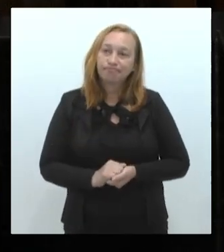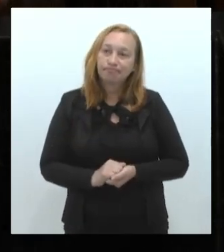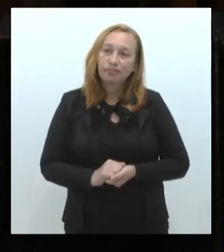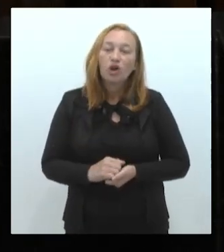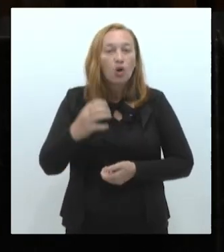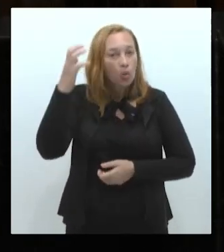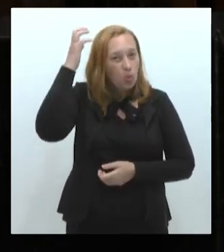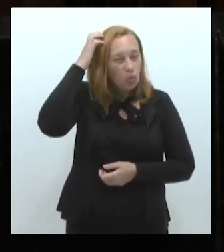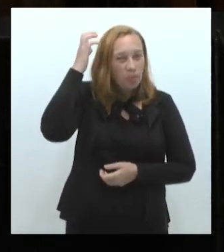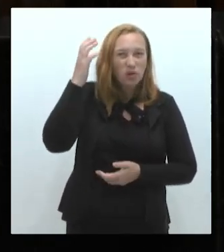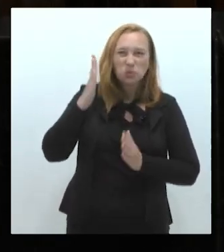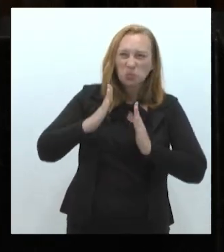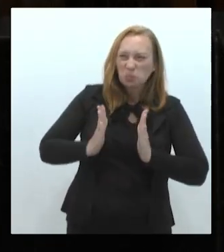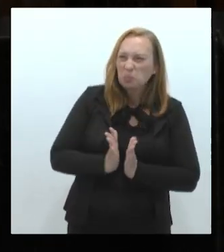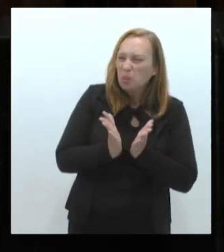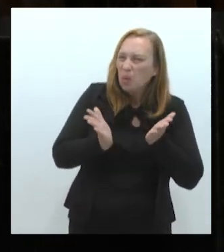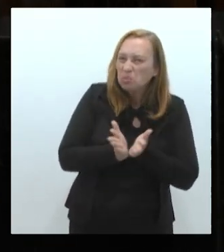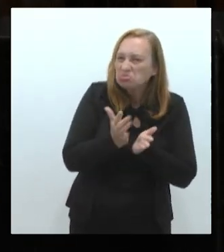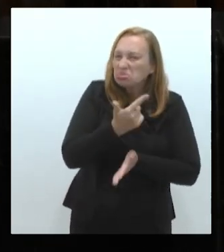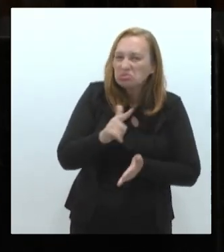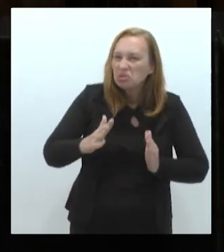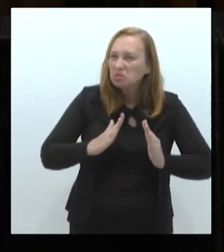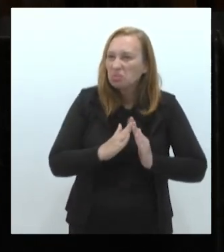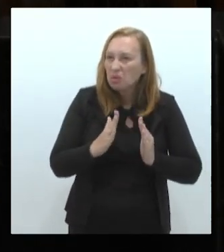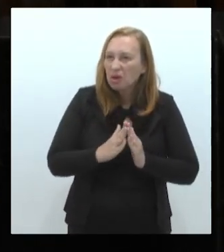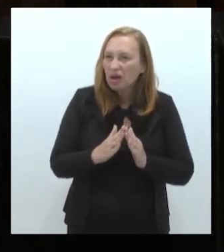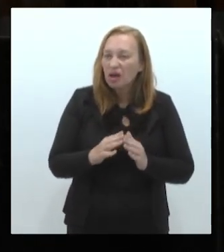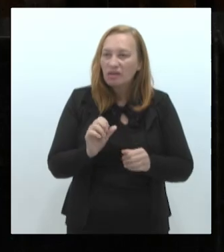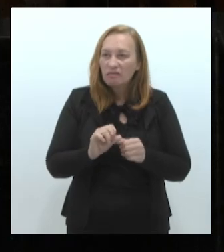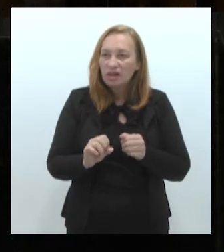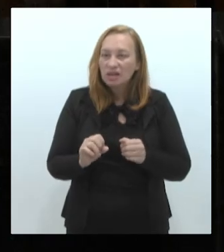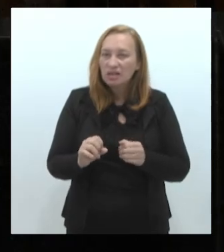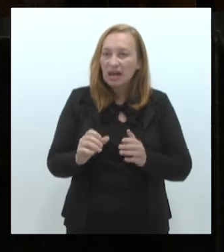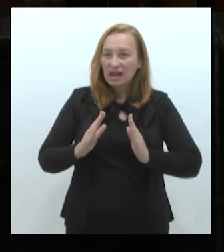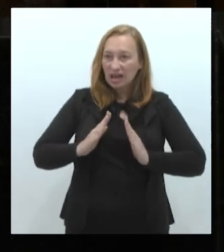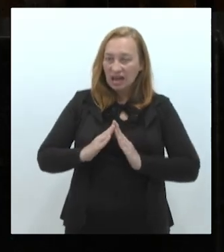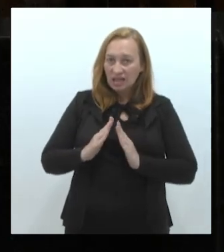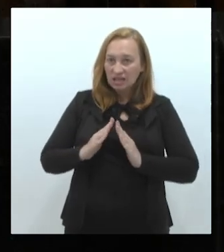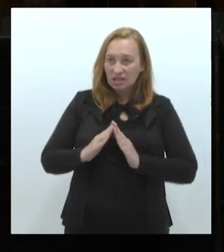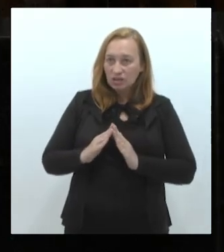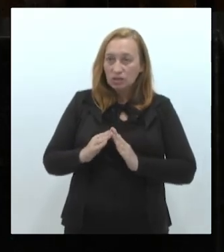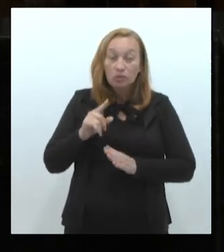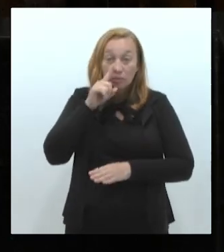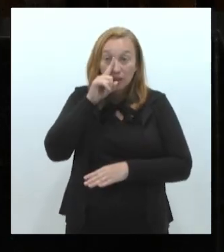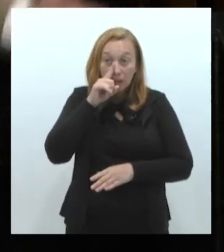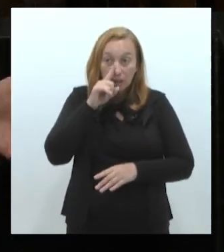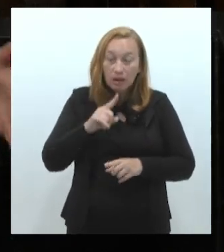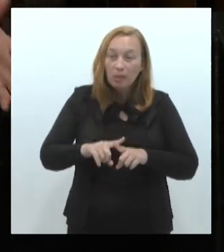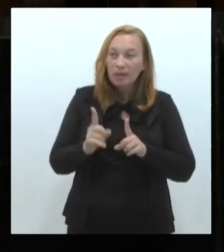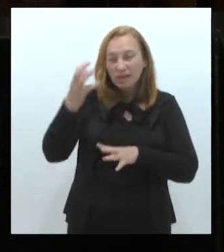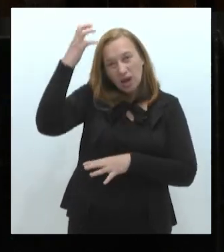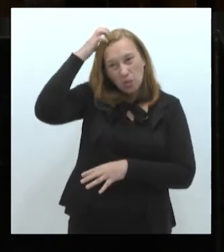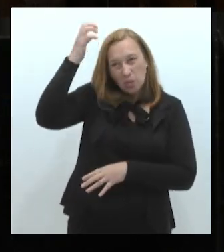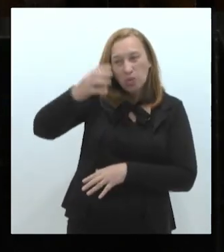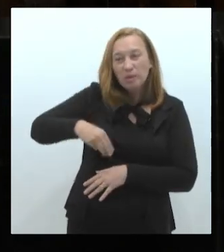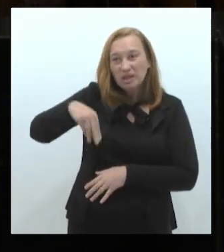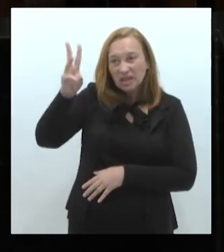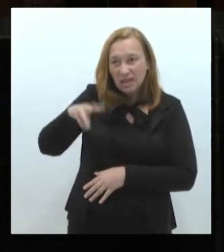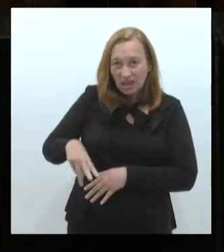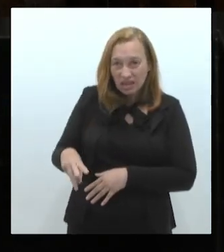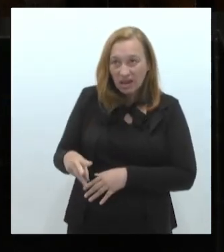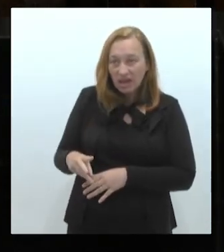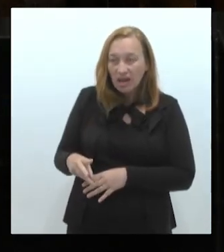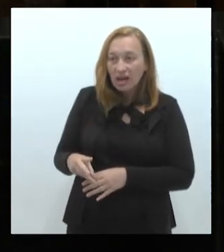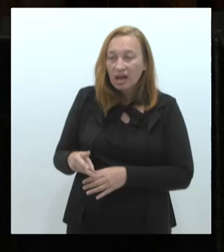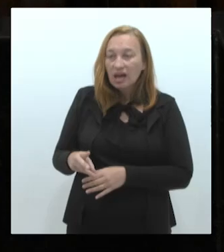culpa no pobre, porque o pobre não tem onde morar, vai lá, faz a casinha dele no risco. Mas a culpa mesmo de quem está fazendo manejo de terra, manejo de manancial de